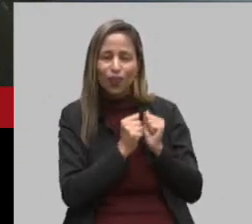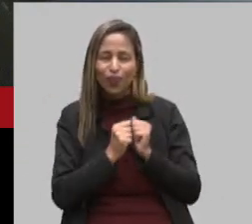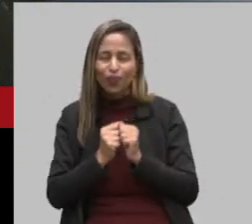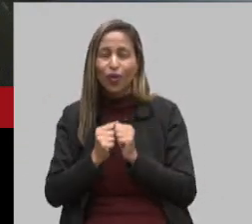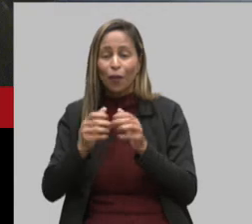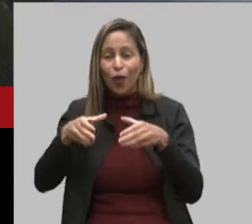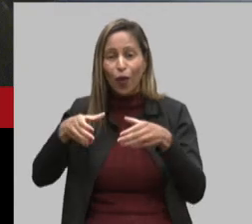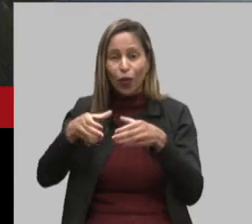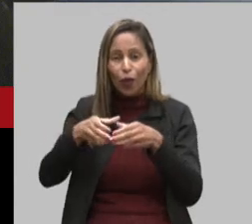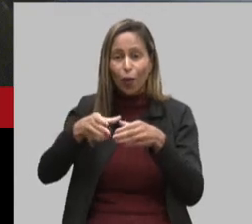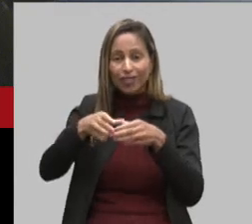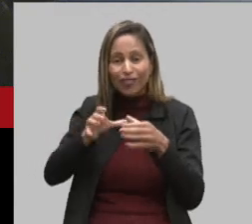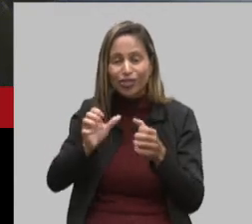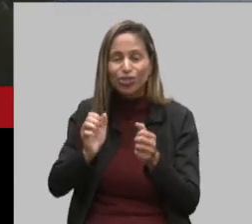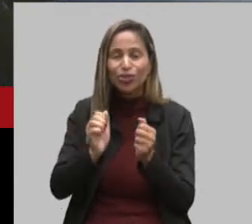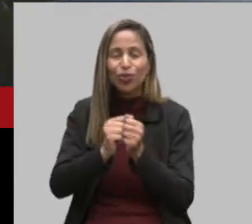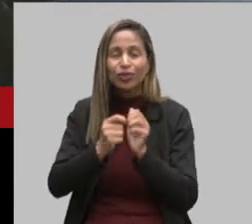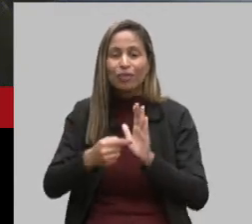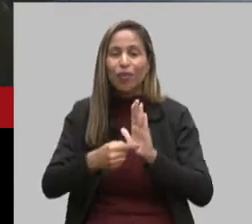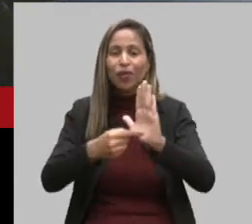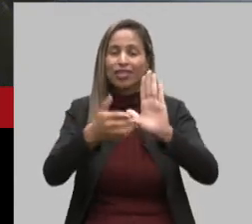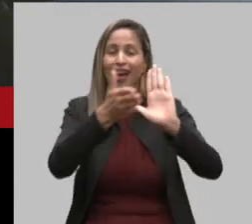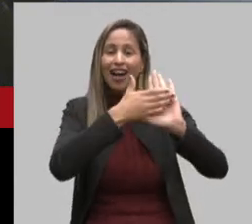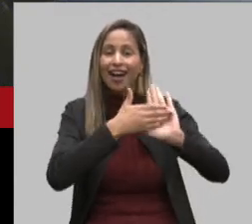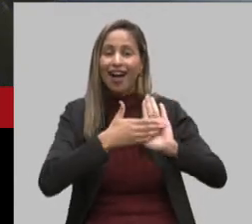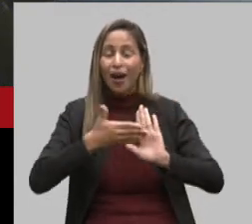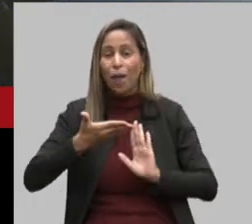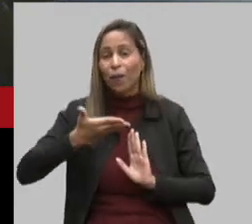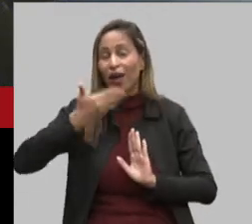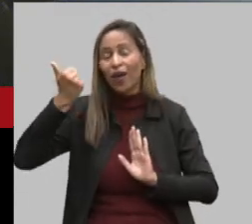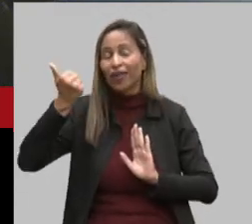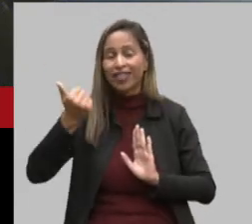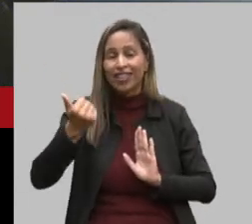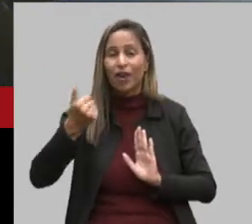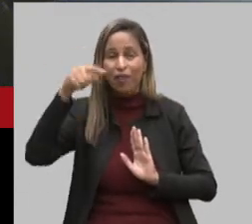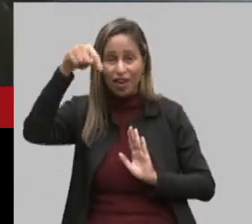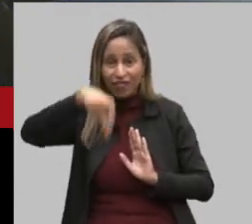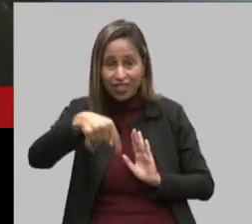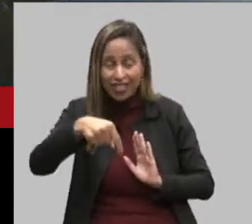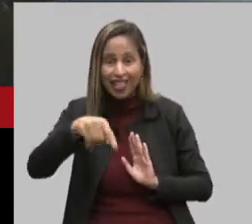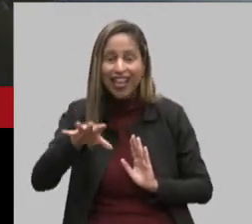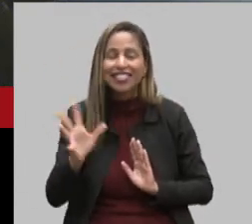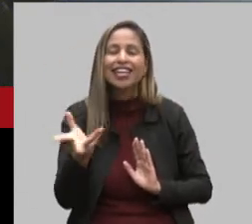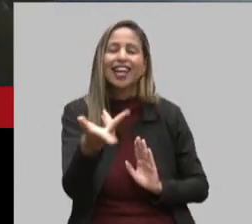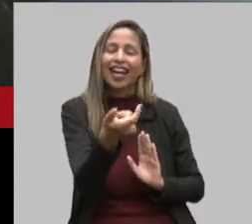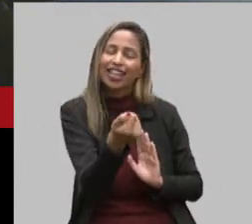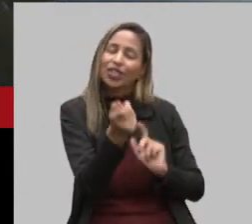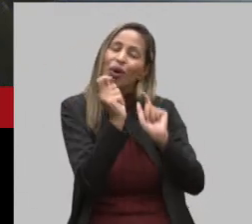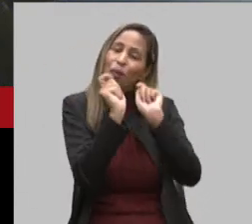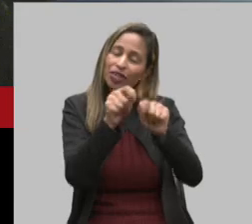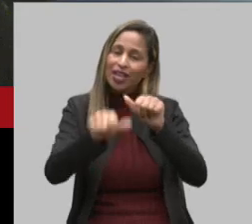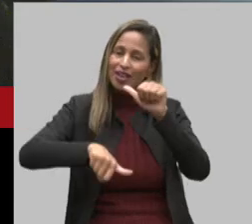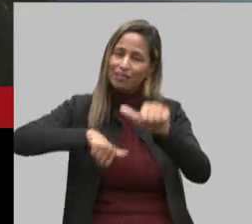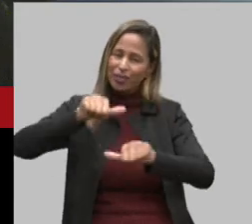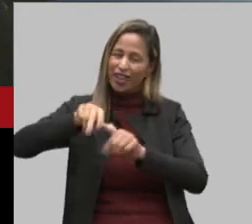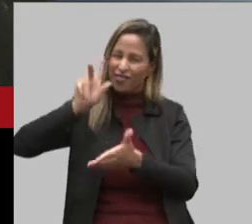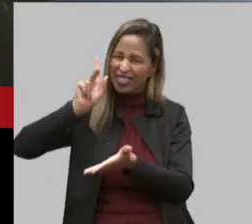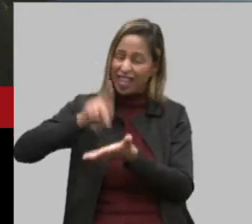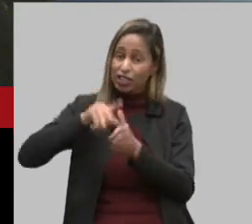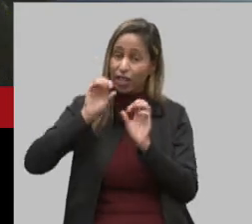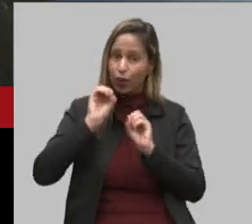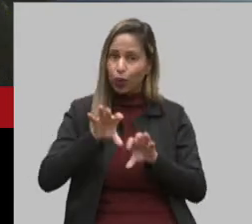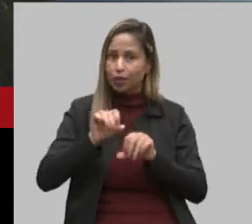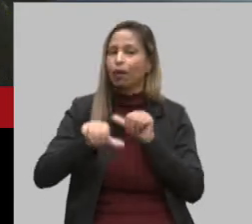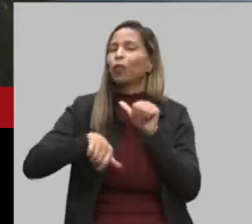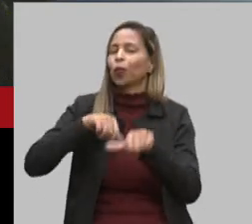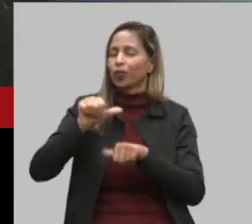estavam empenhados em trazer essa melhoria e melhorar nossas propost para vir aqui algo excelente pra gente poder mudar de fato a nossa educação e